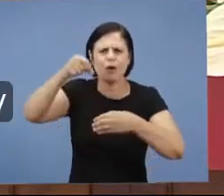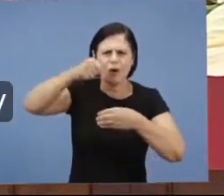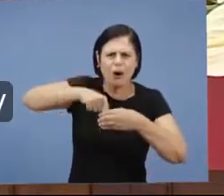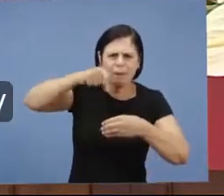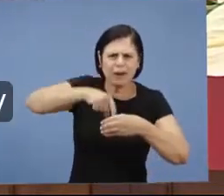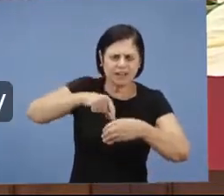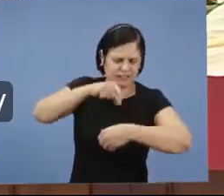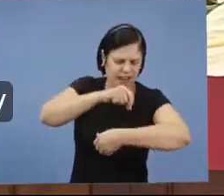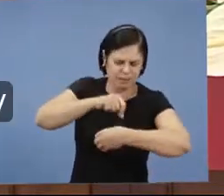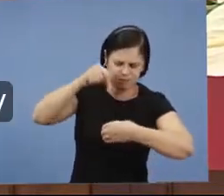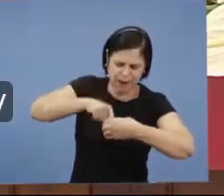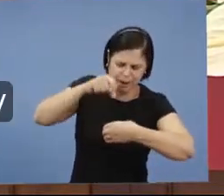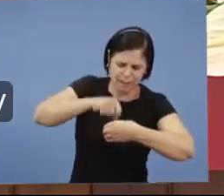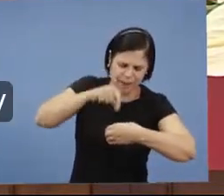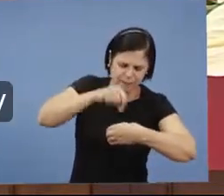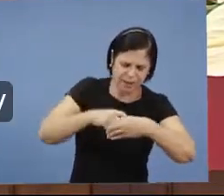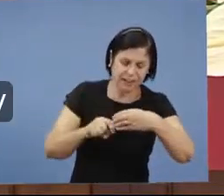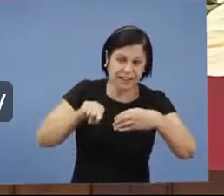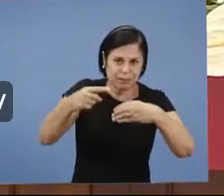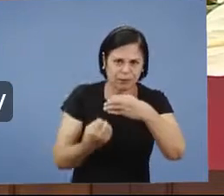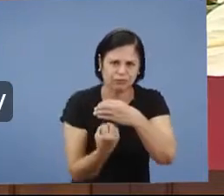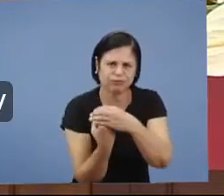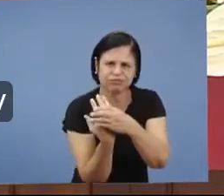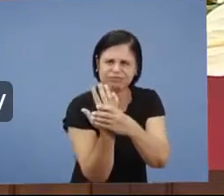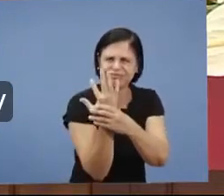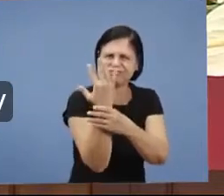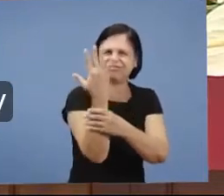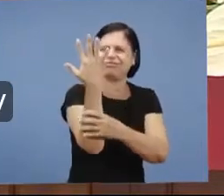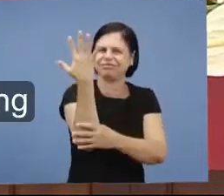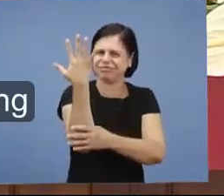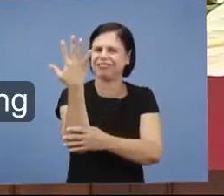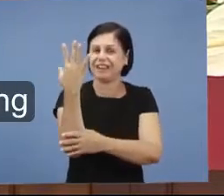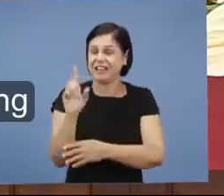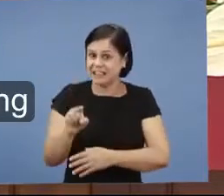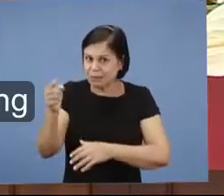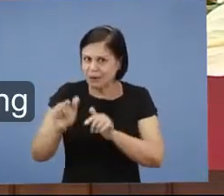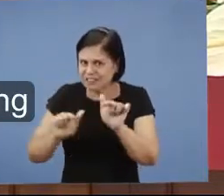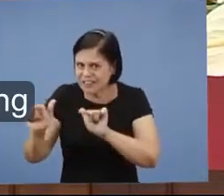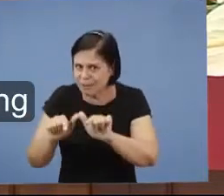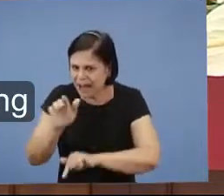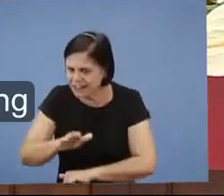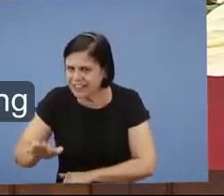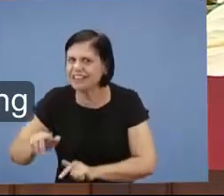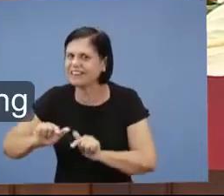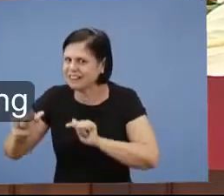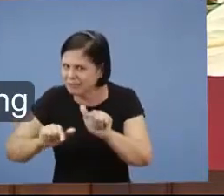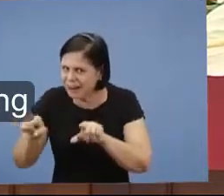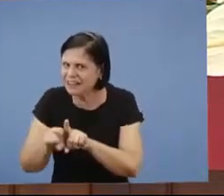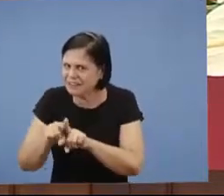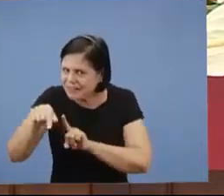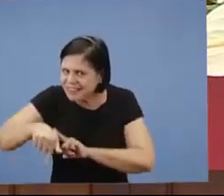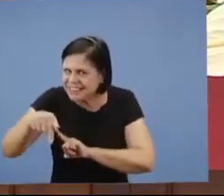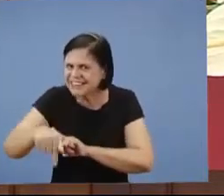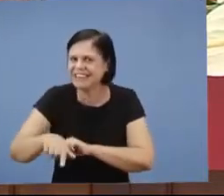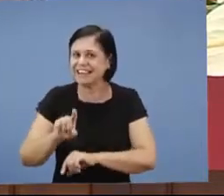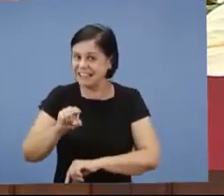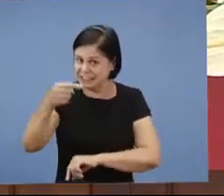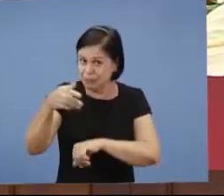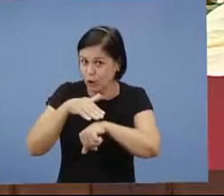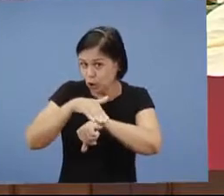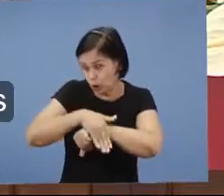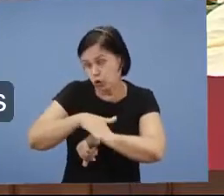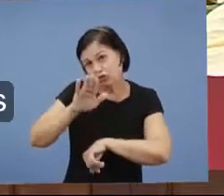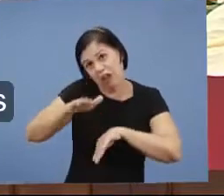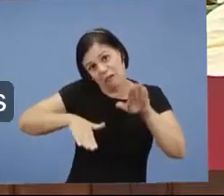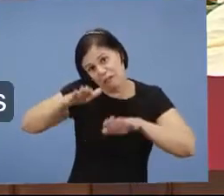que depois, possivelmente, nós vamos retransmitir. Talvez à noite, ainda de